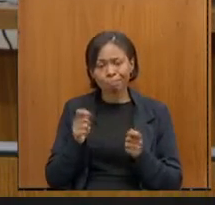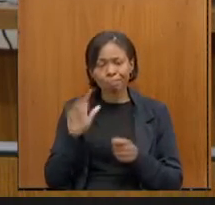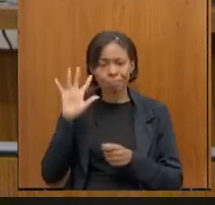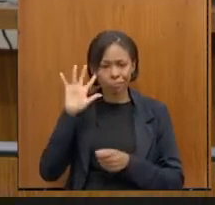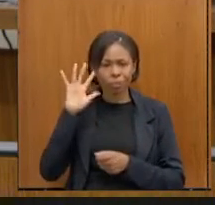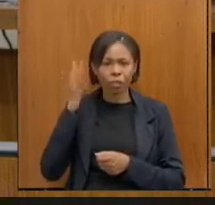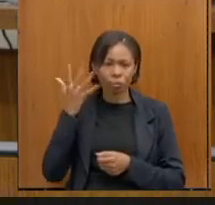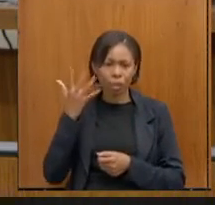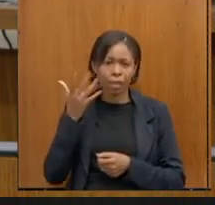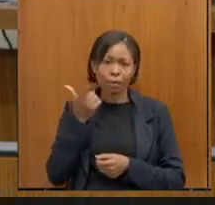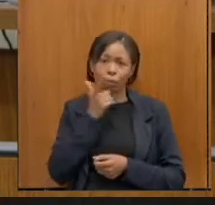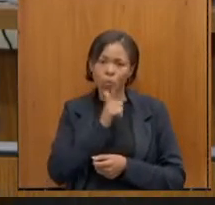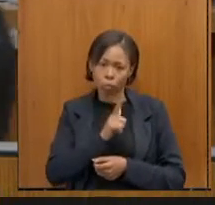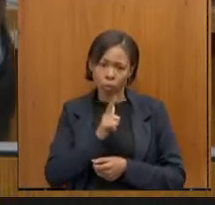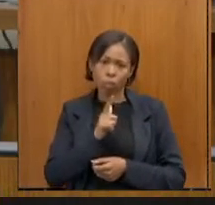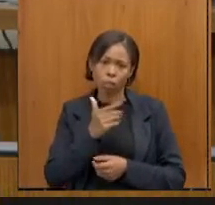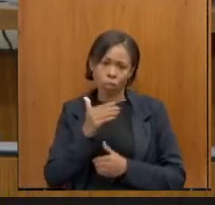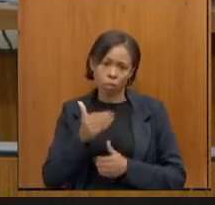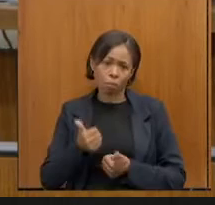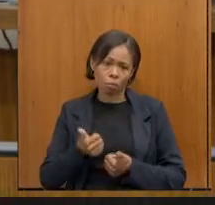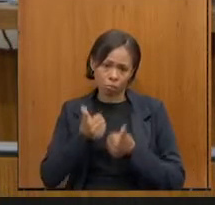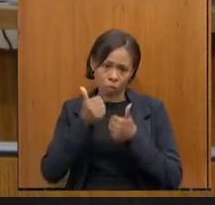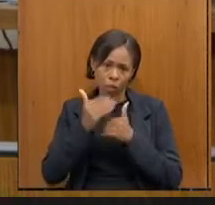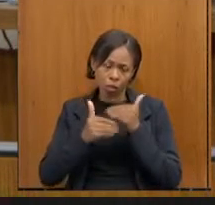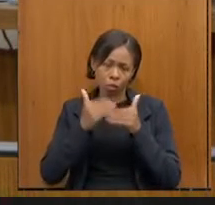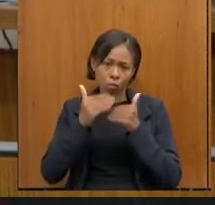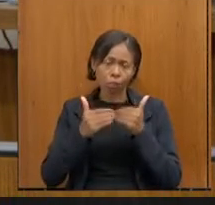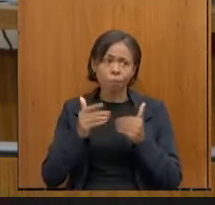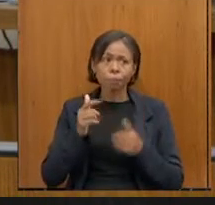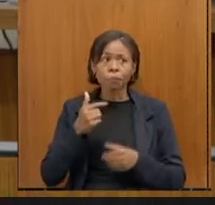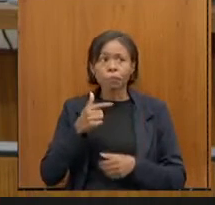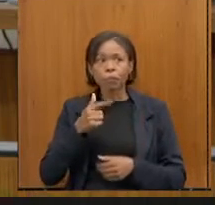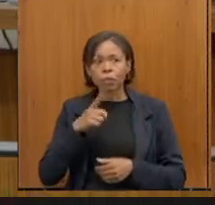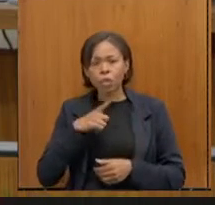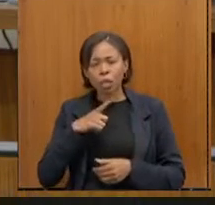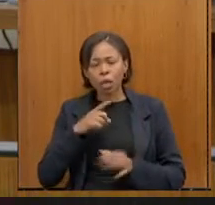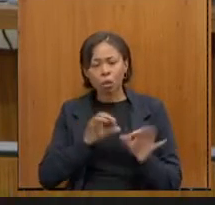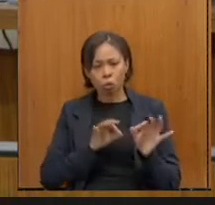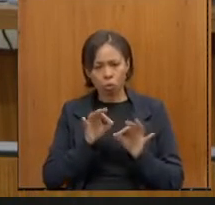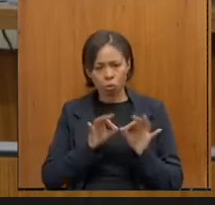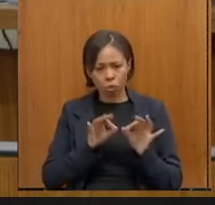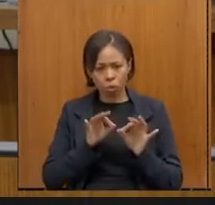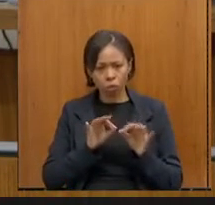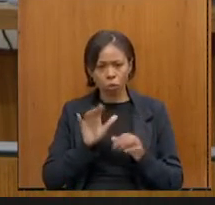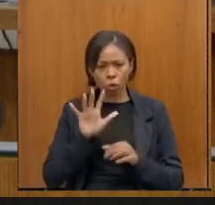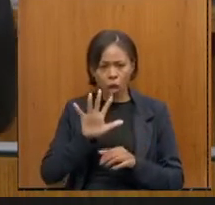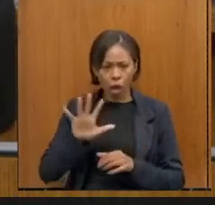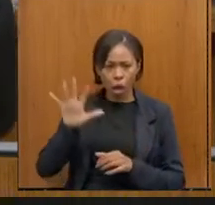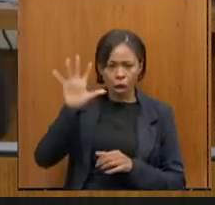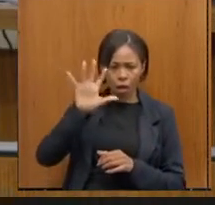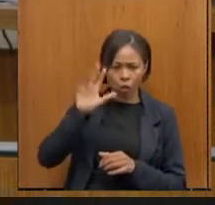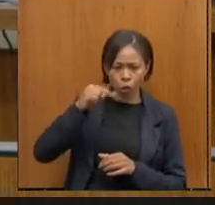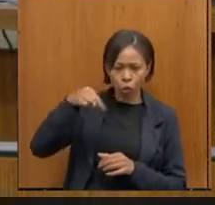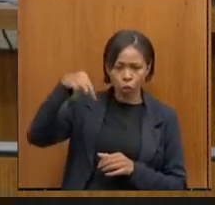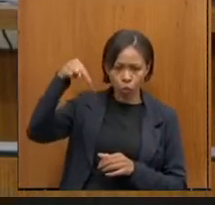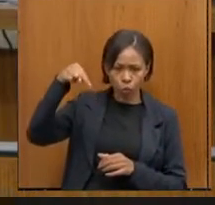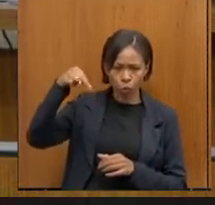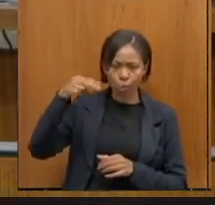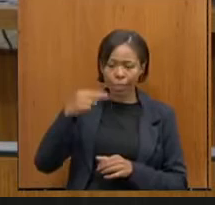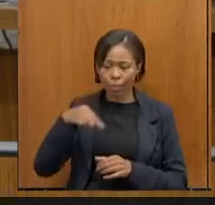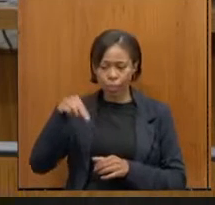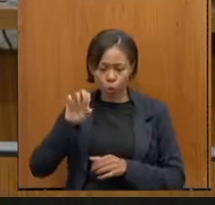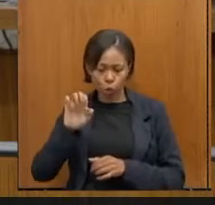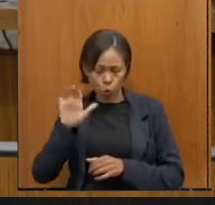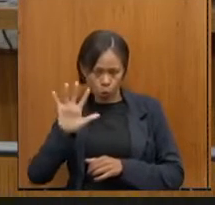conseguimos movimentar ainda mais o nosso plano de desenvolvimento do nosso nordeste está com o orçamento é firme